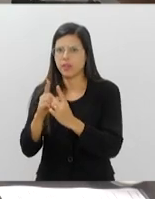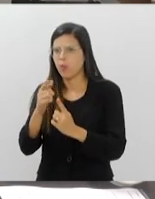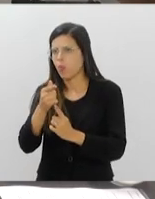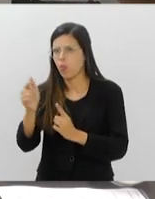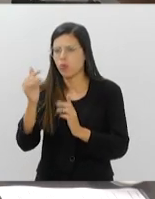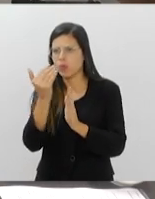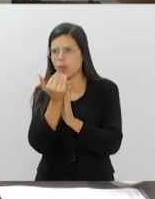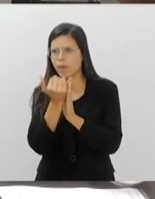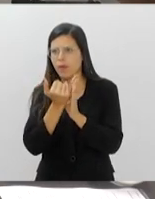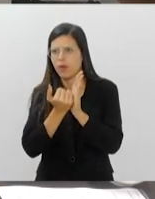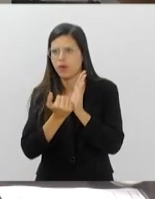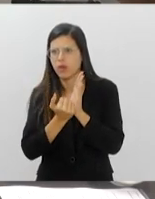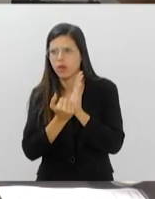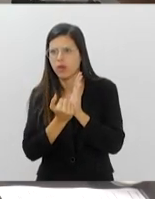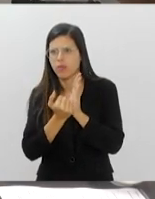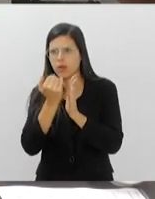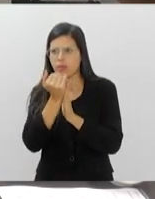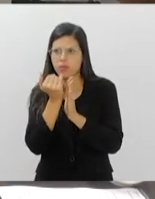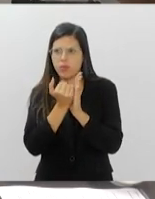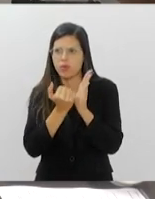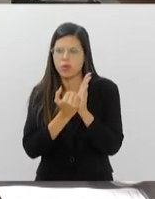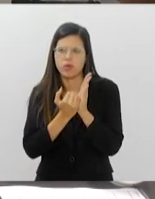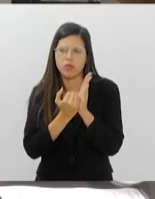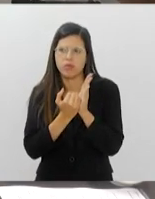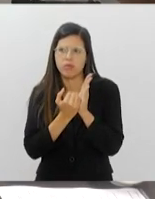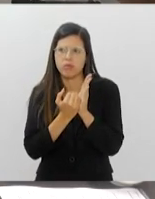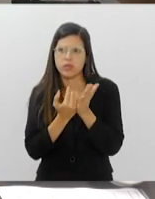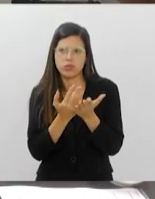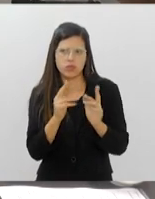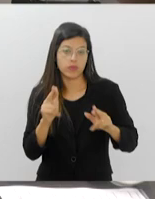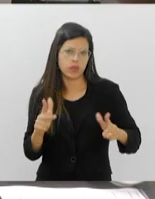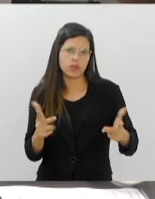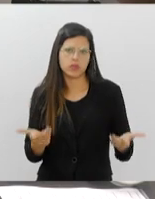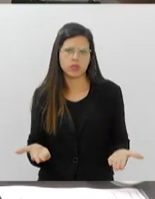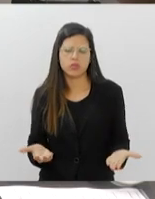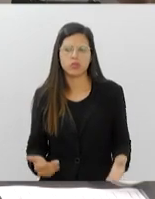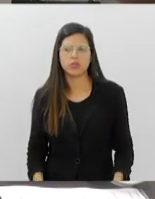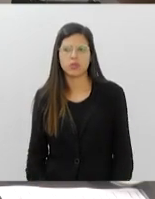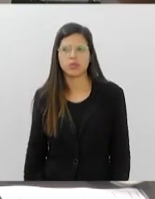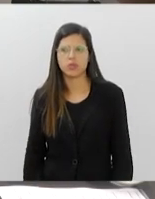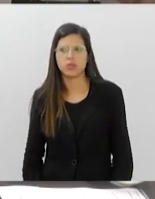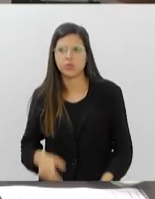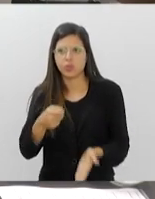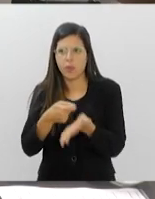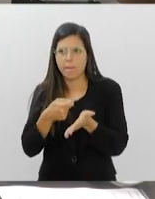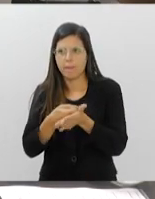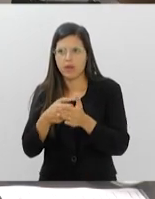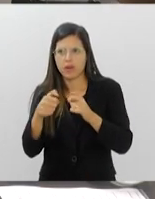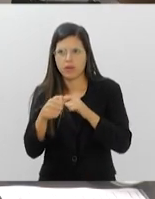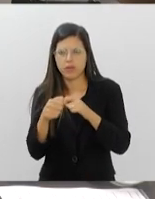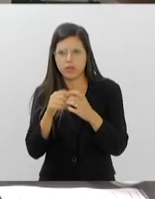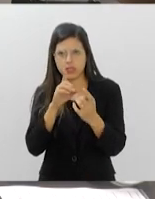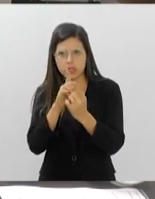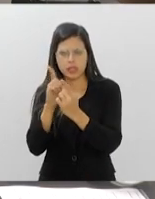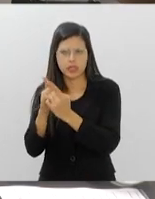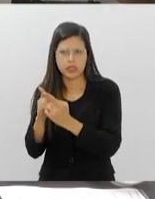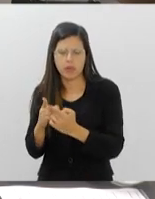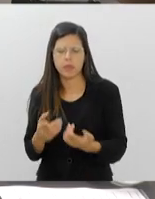Programa, exatamente. Programa não é nada, né? É. E esse aqui obriga a realizar o exame. Programa, é um exame